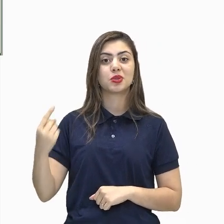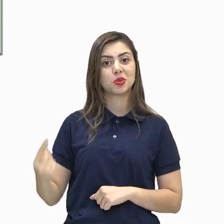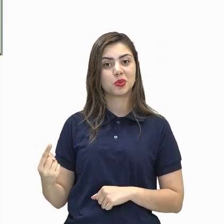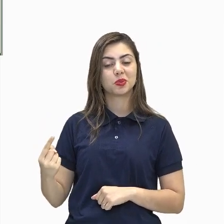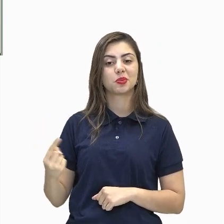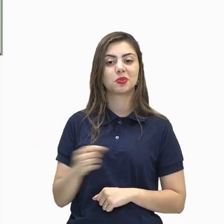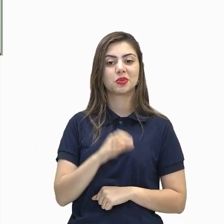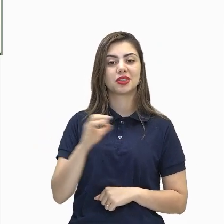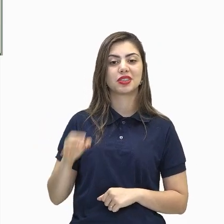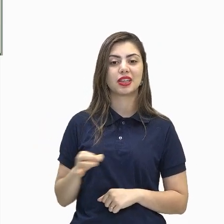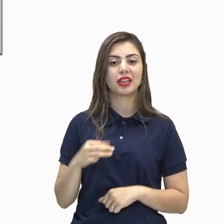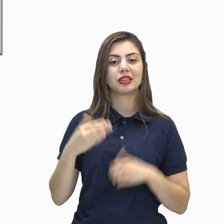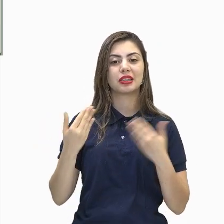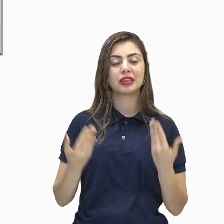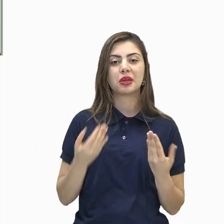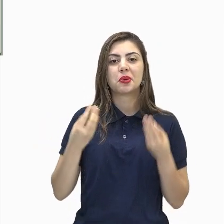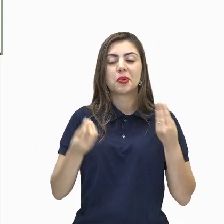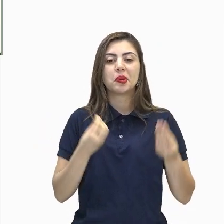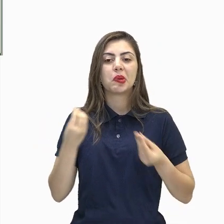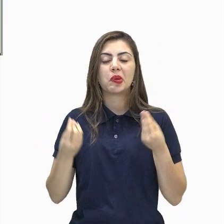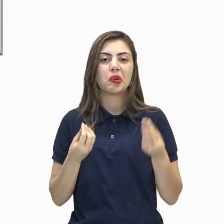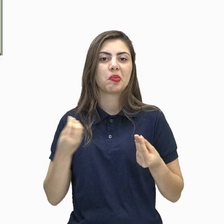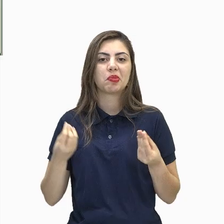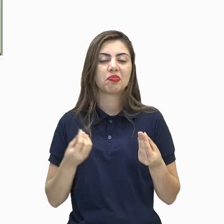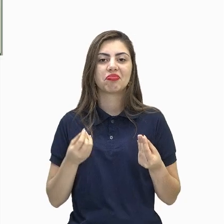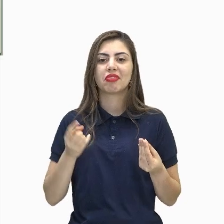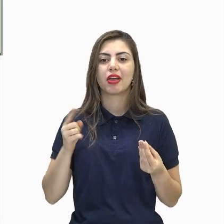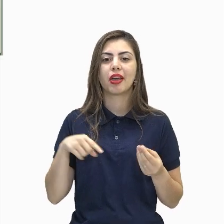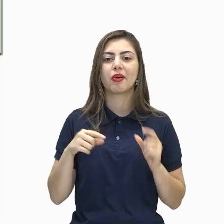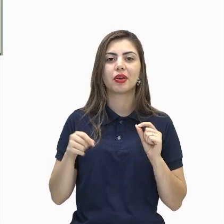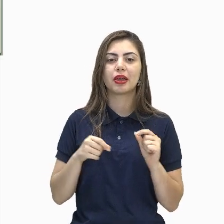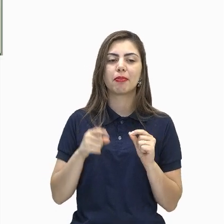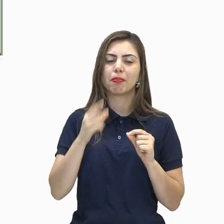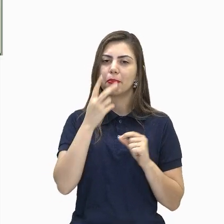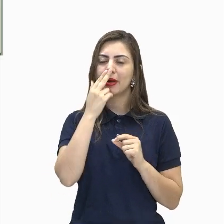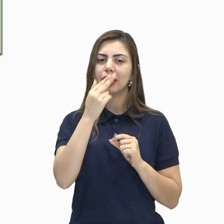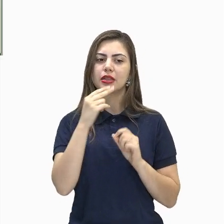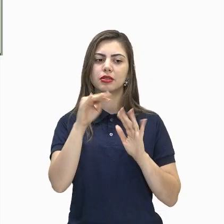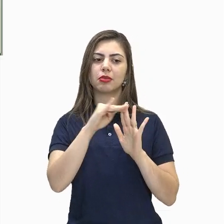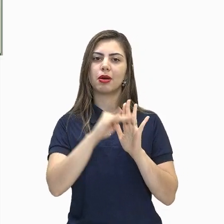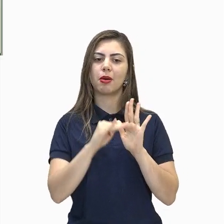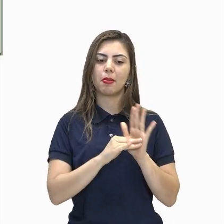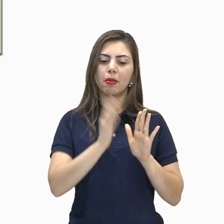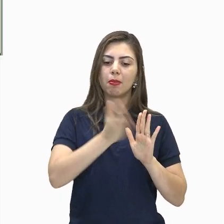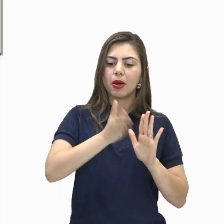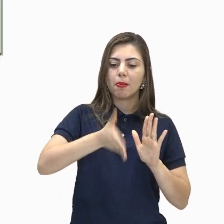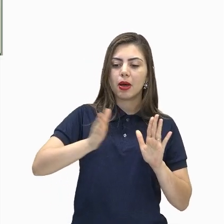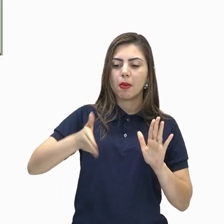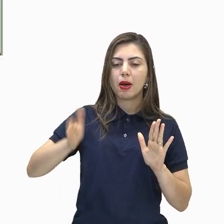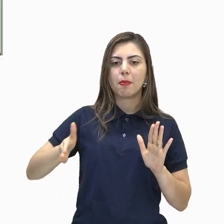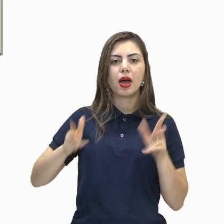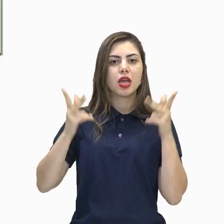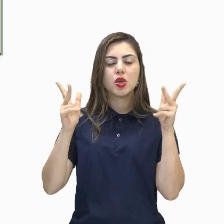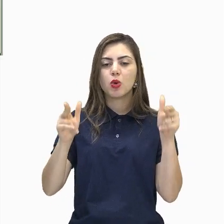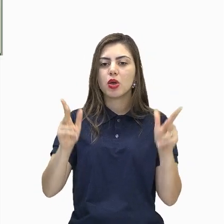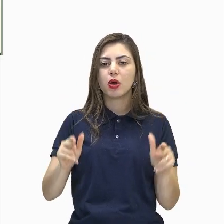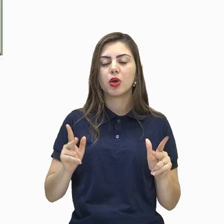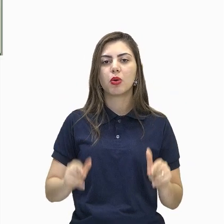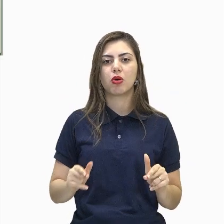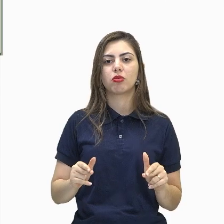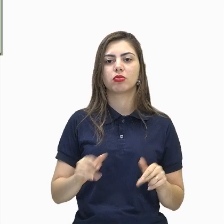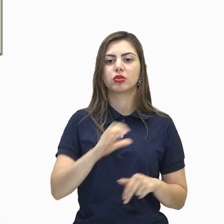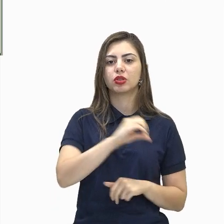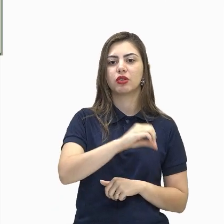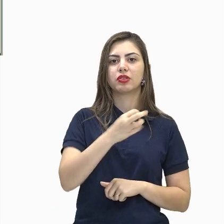9:3:3:1, e também parecia uma lei universal da natureza. Sempre acontecia essa proporção.